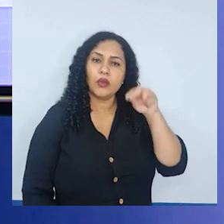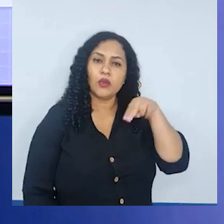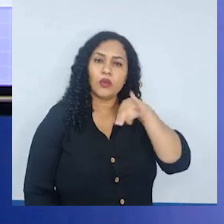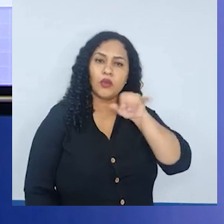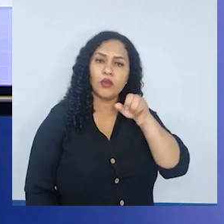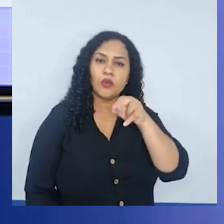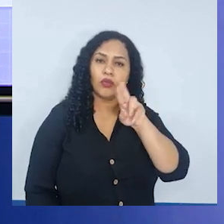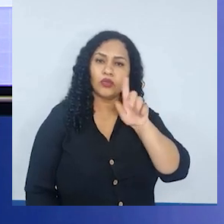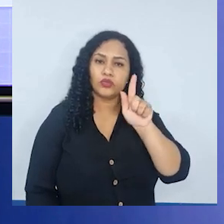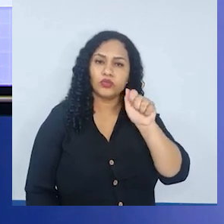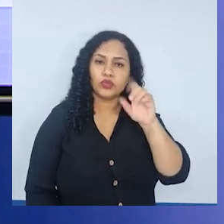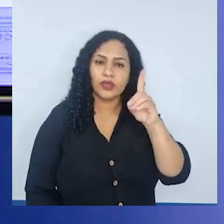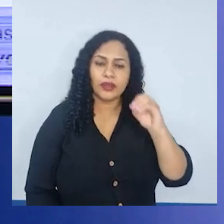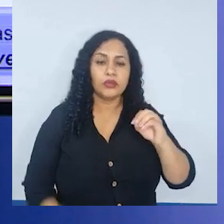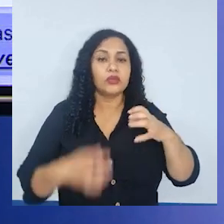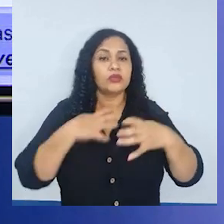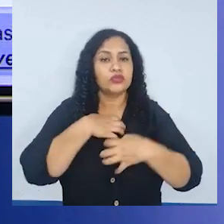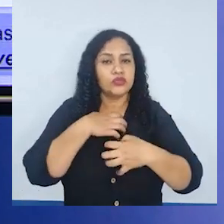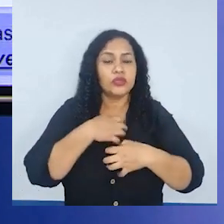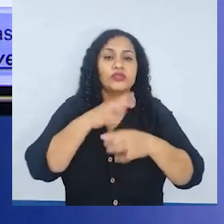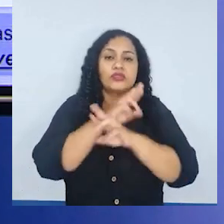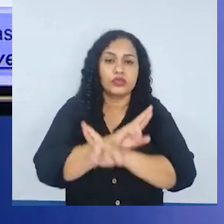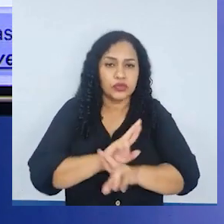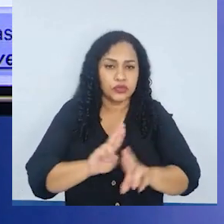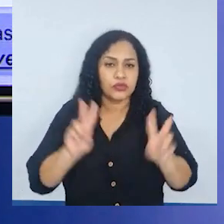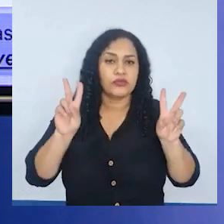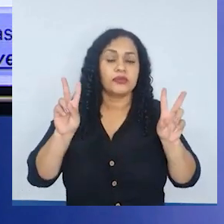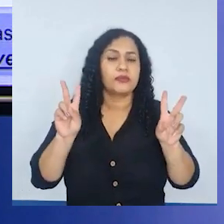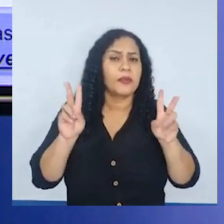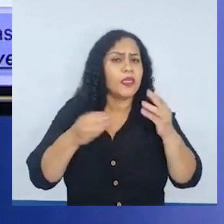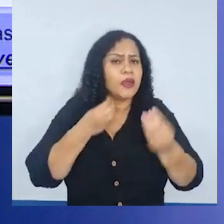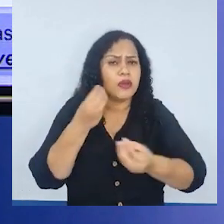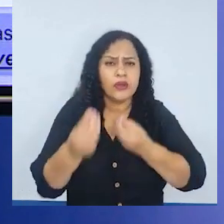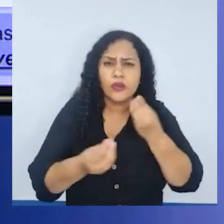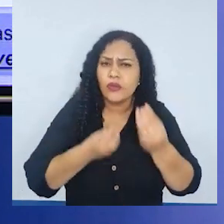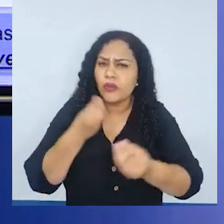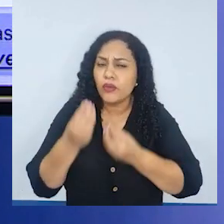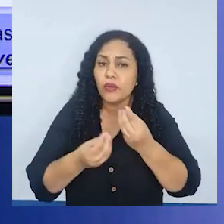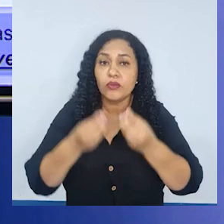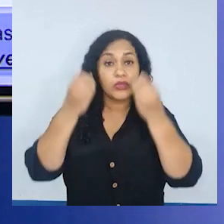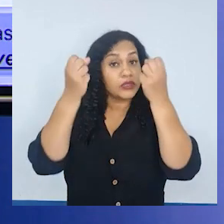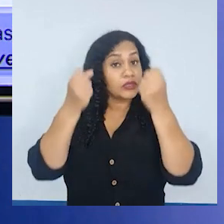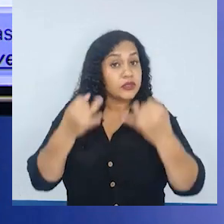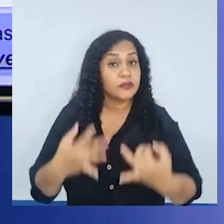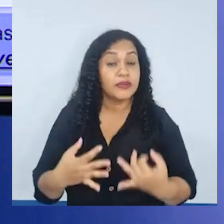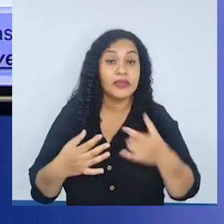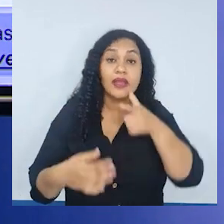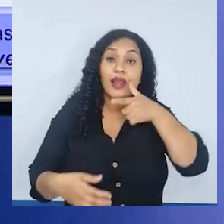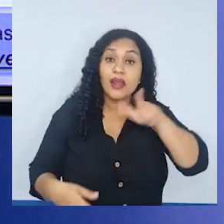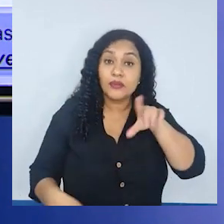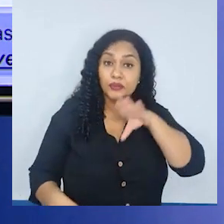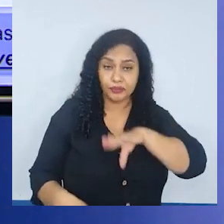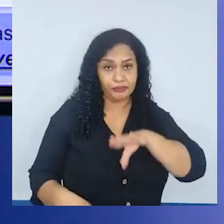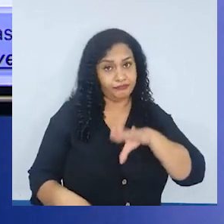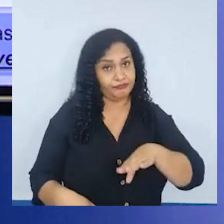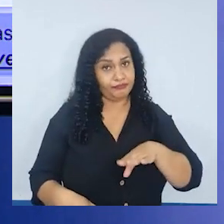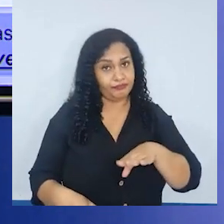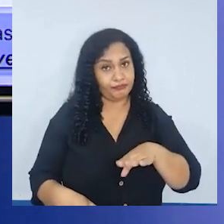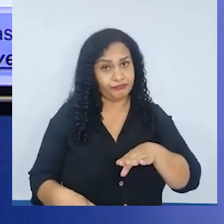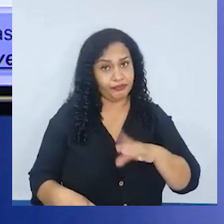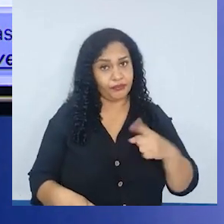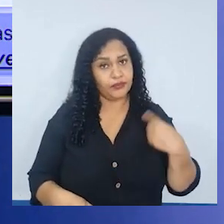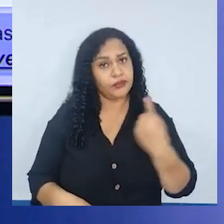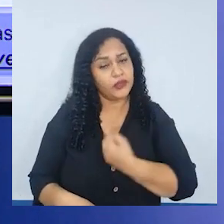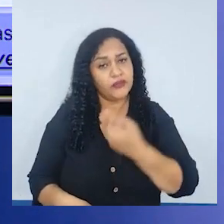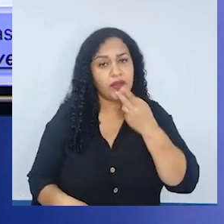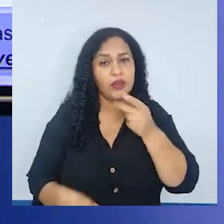formas diferentes, né? Então, como que a gente diz isso na língua portuguesa, né?